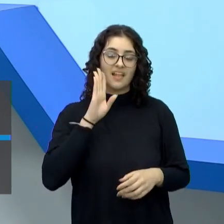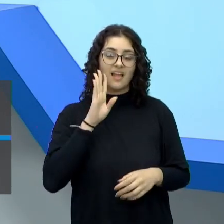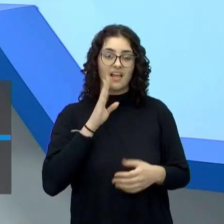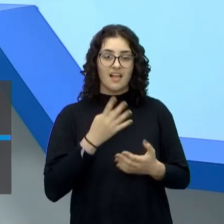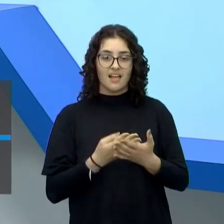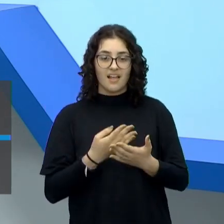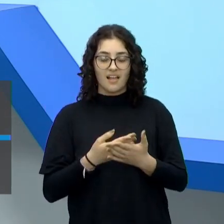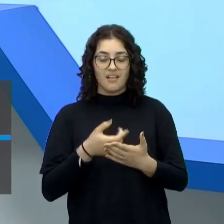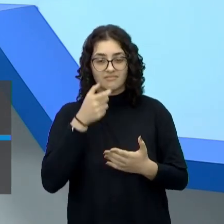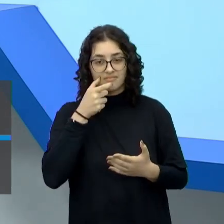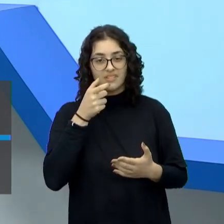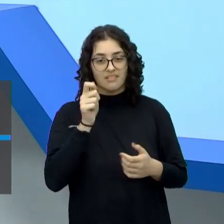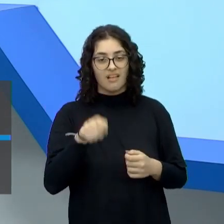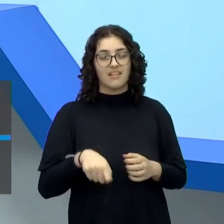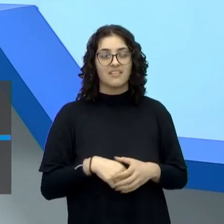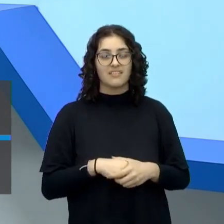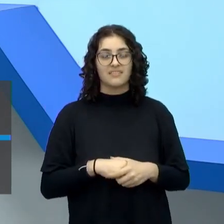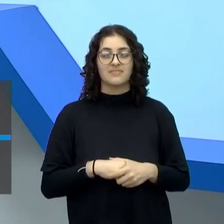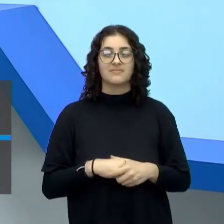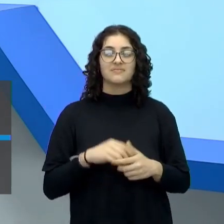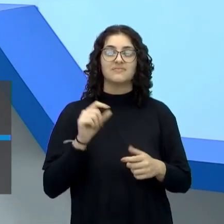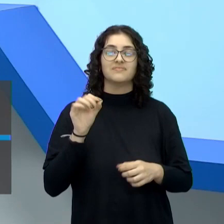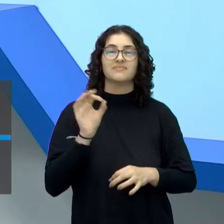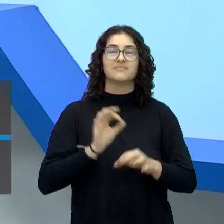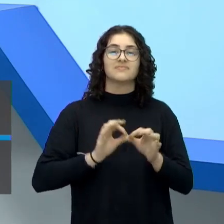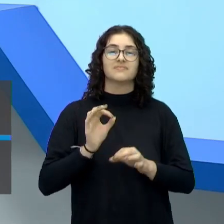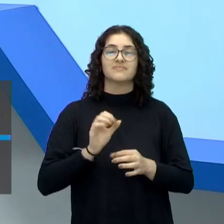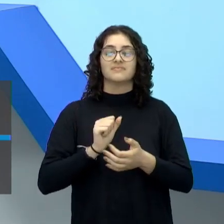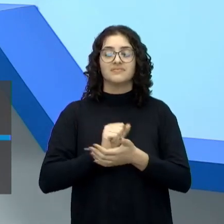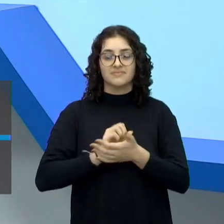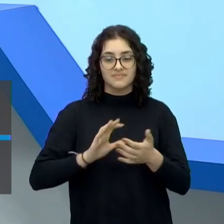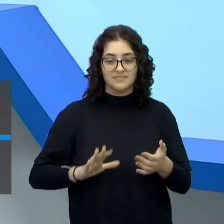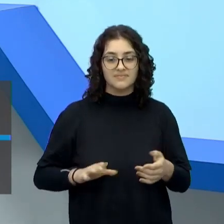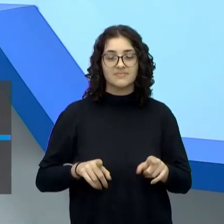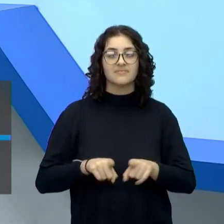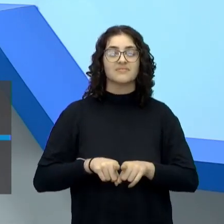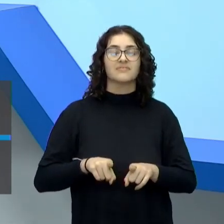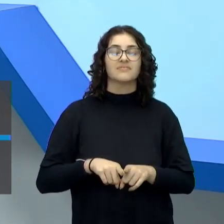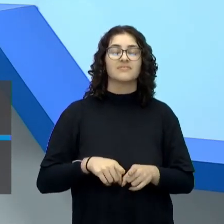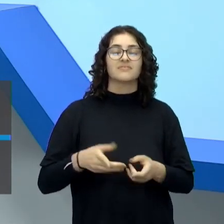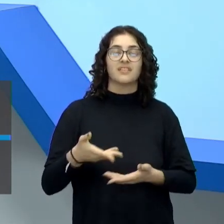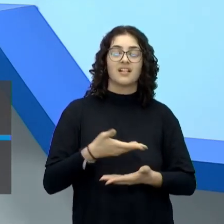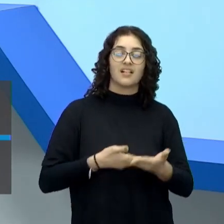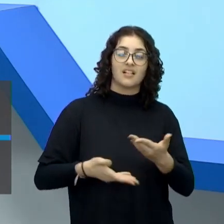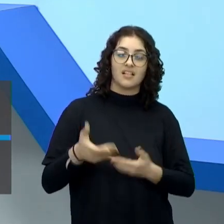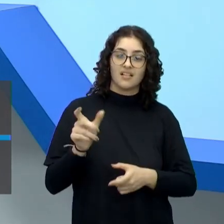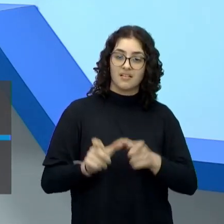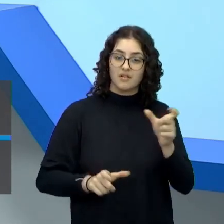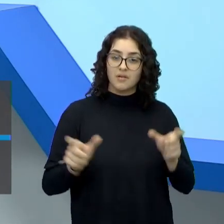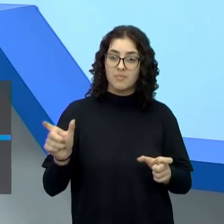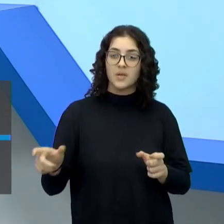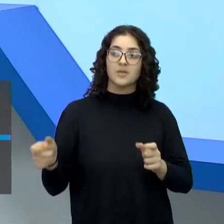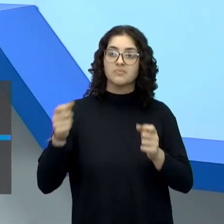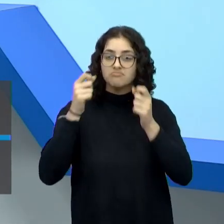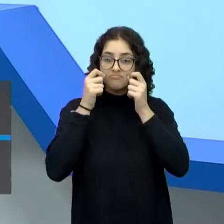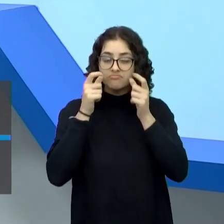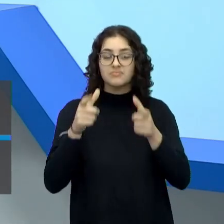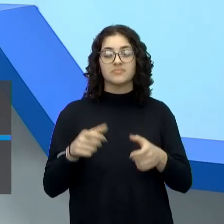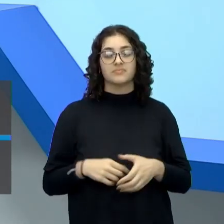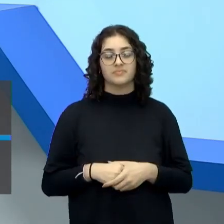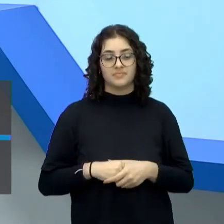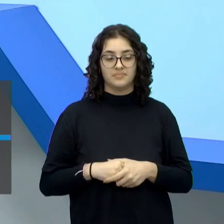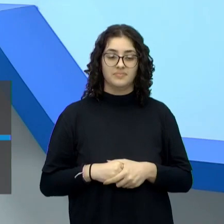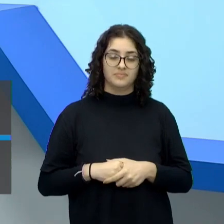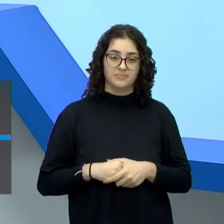para você ter como referência aí para construir trabalhos, palestras, aí conversar com o pessoal aí e tá antenado e bem informado. Certo,